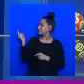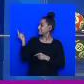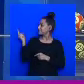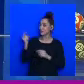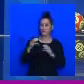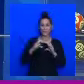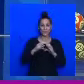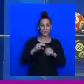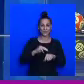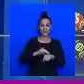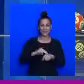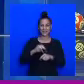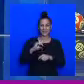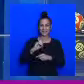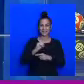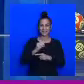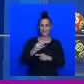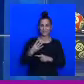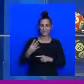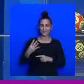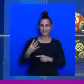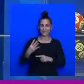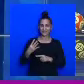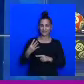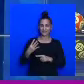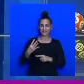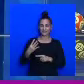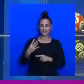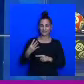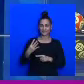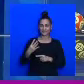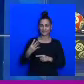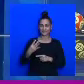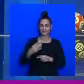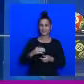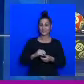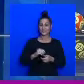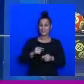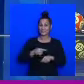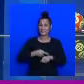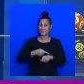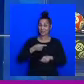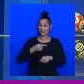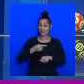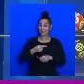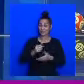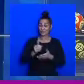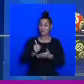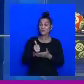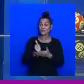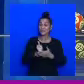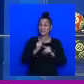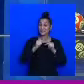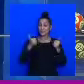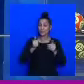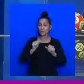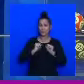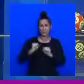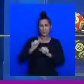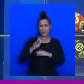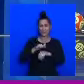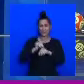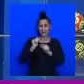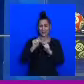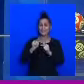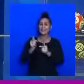Bola marrom 04. Marrom 04. E agora? Vem sorte, vem sorte.